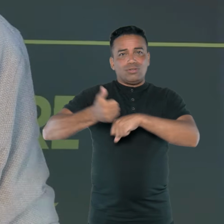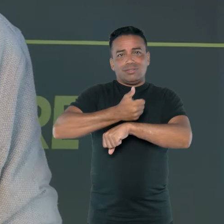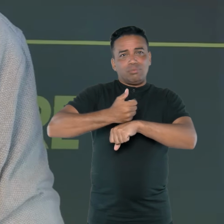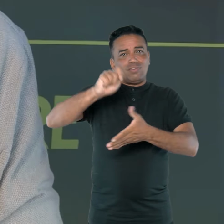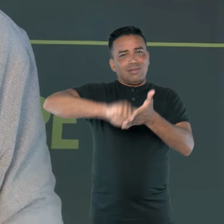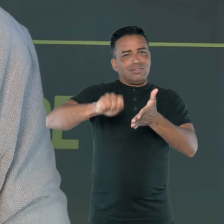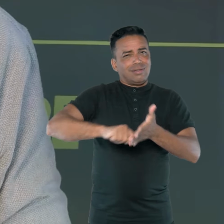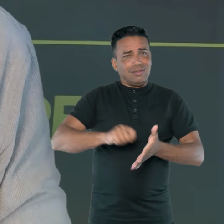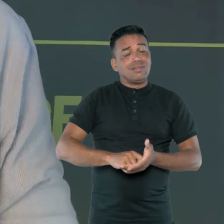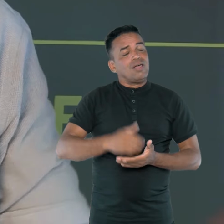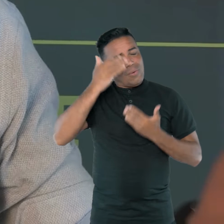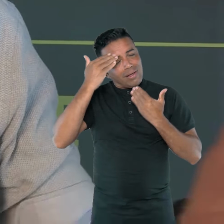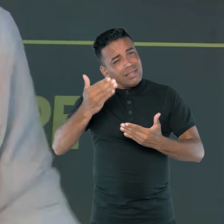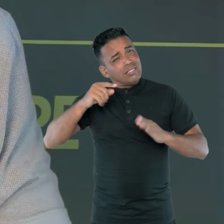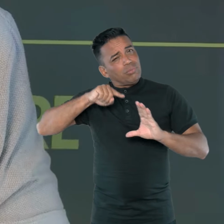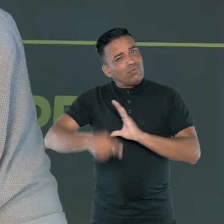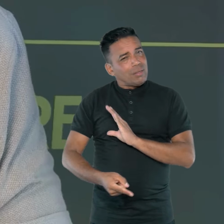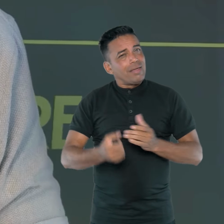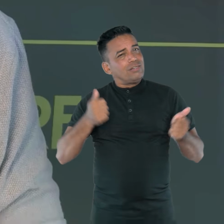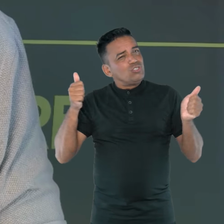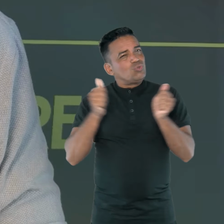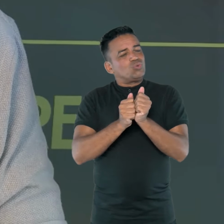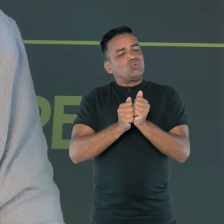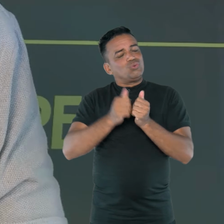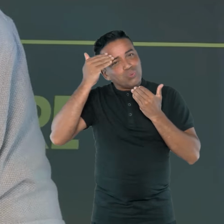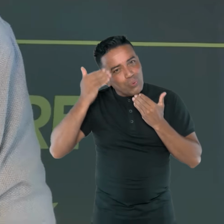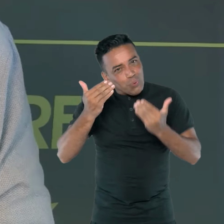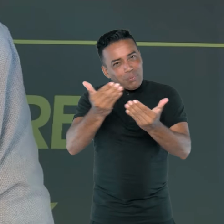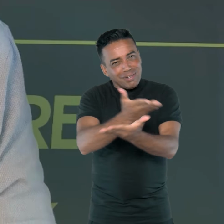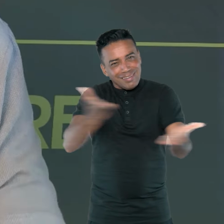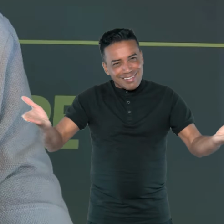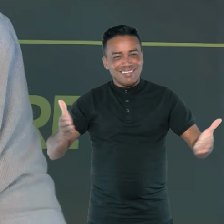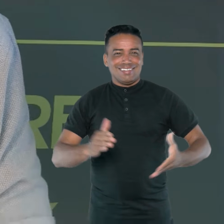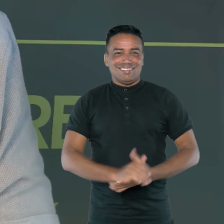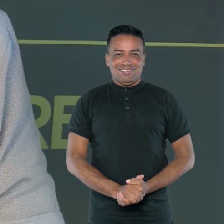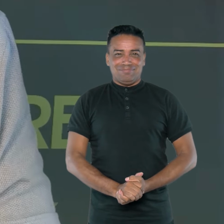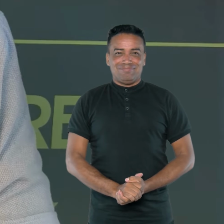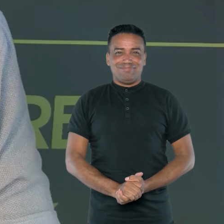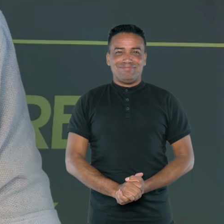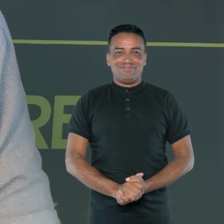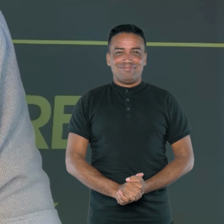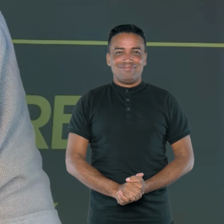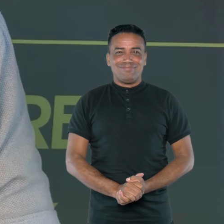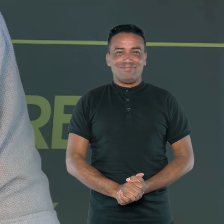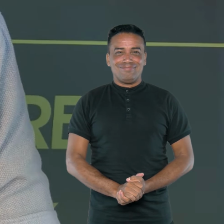colaboradores. E, enfim, agradeço imensamente a sua companhia até aqui. Muito obrigado.